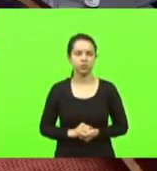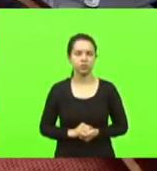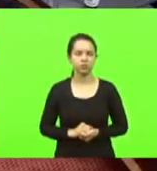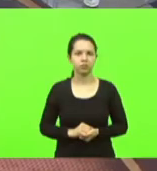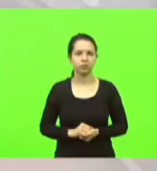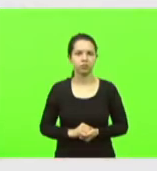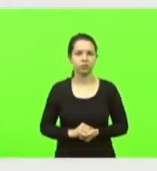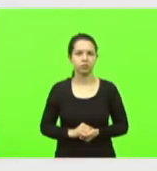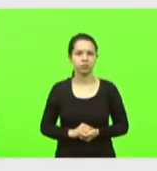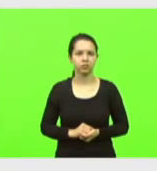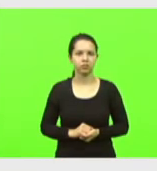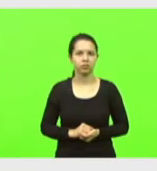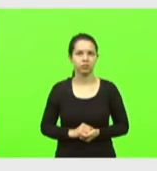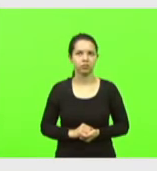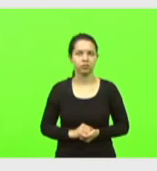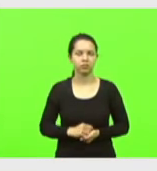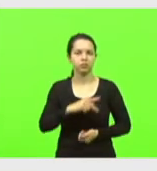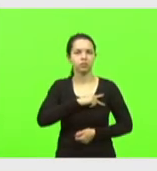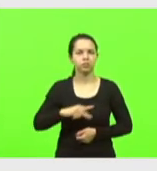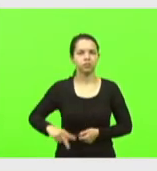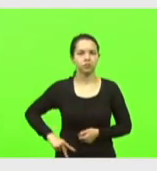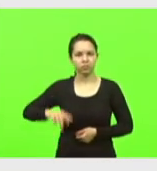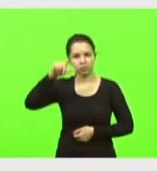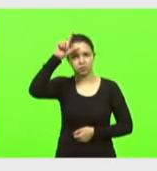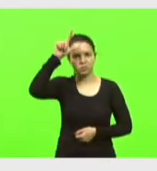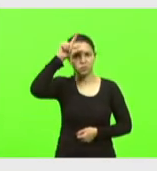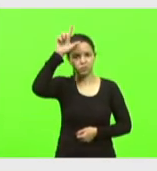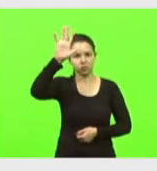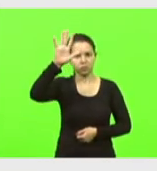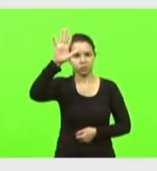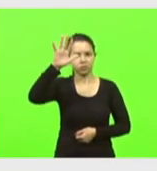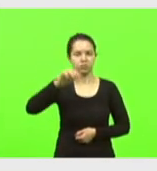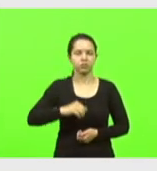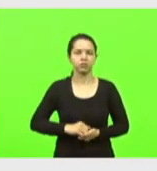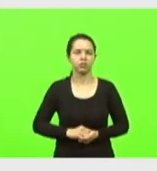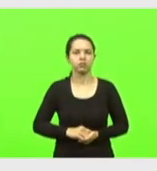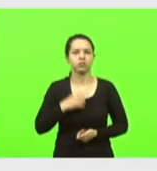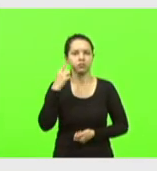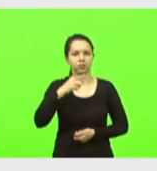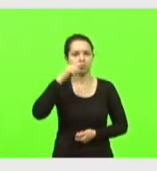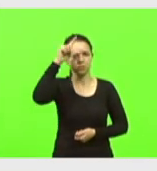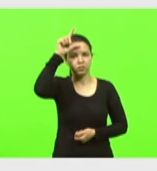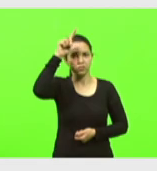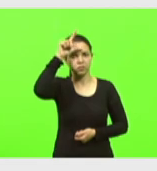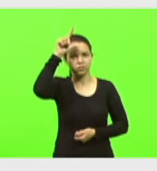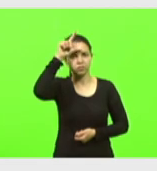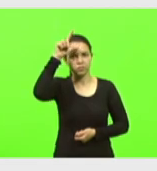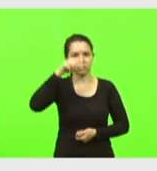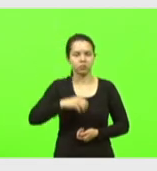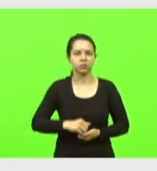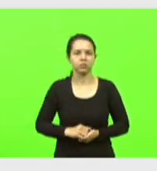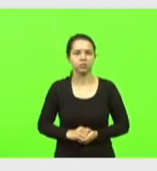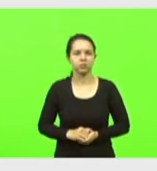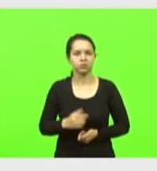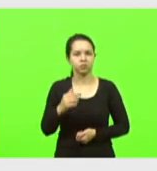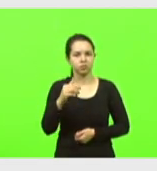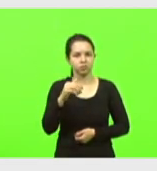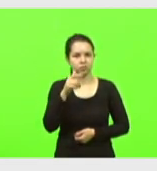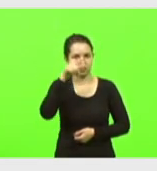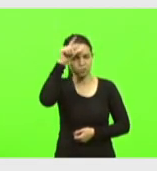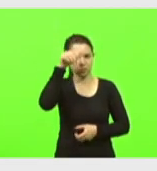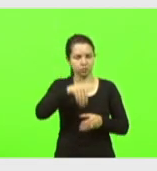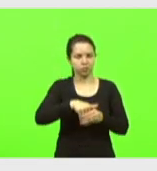o presente a gente Lima como volta a deputado Sargento Lima há sempre uma volta 2